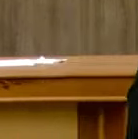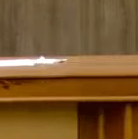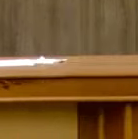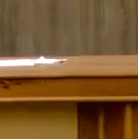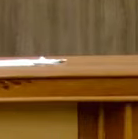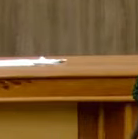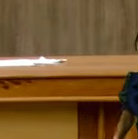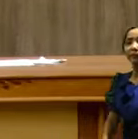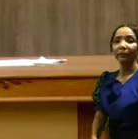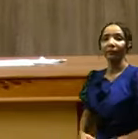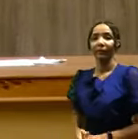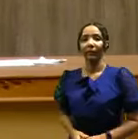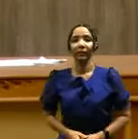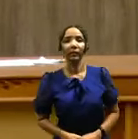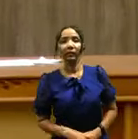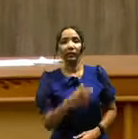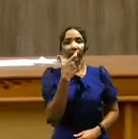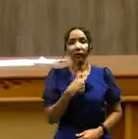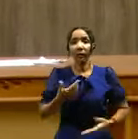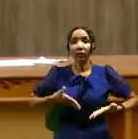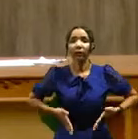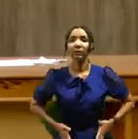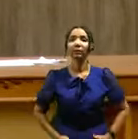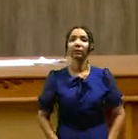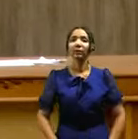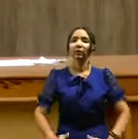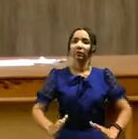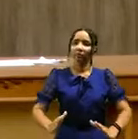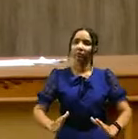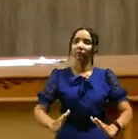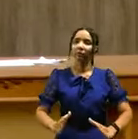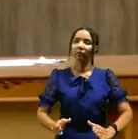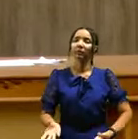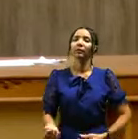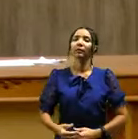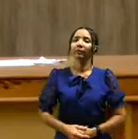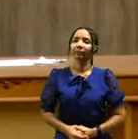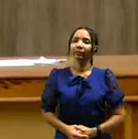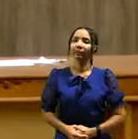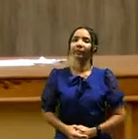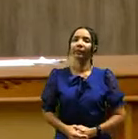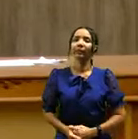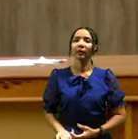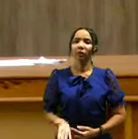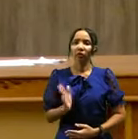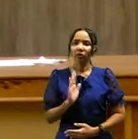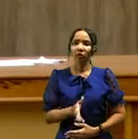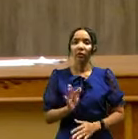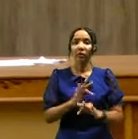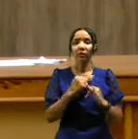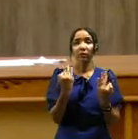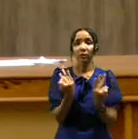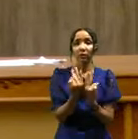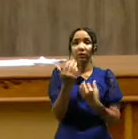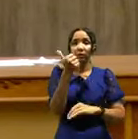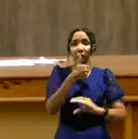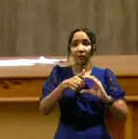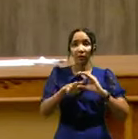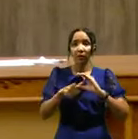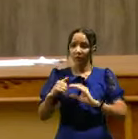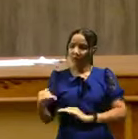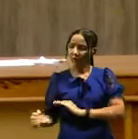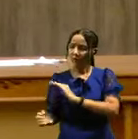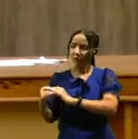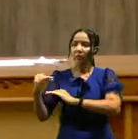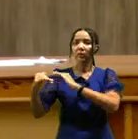igreja irmão crente que tem Jesus na alma na vida ele é tão santo que quando alguém diz uma coisinha el dis